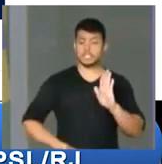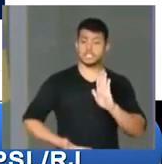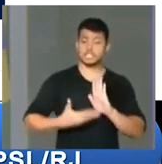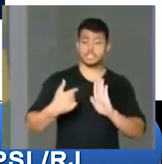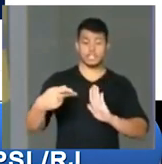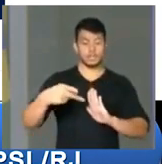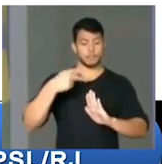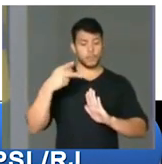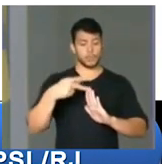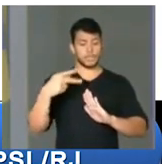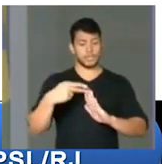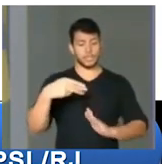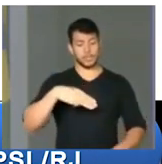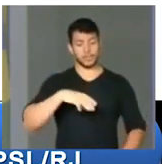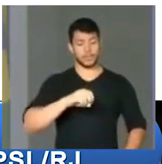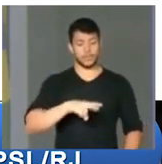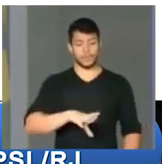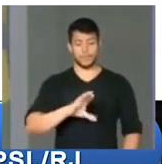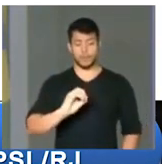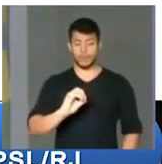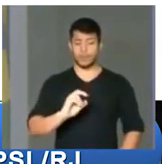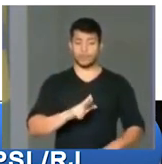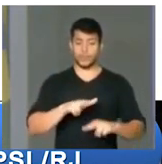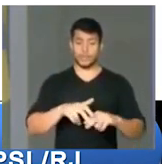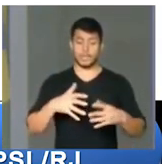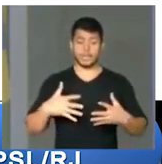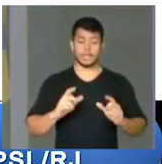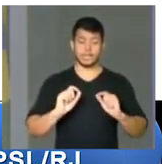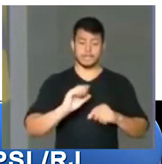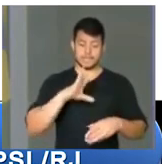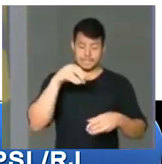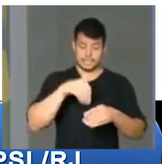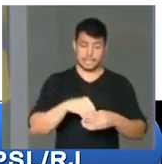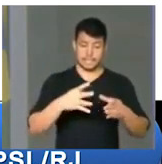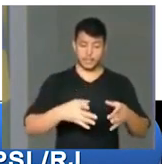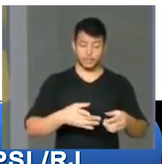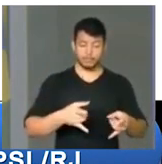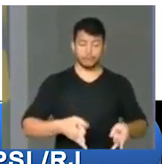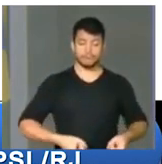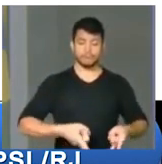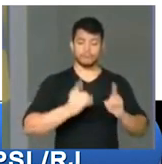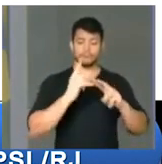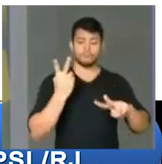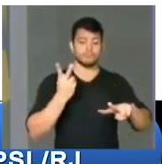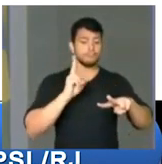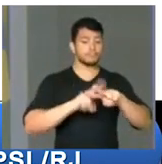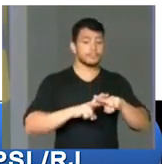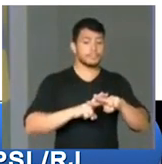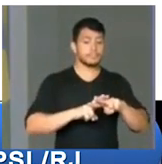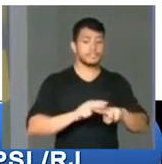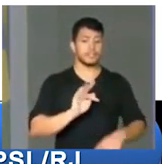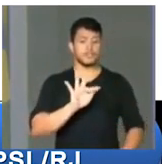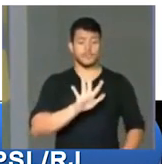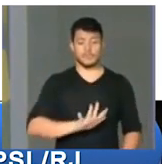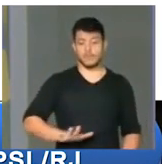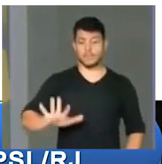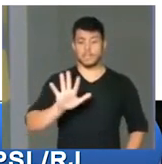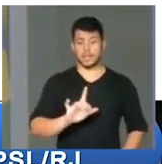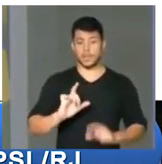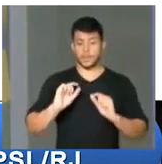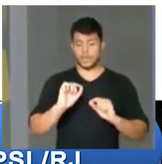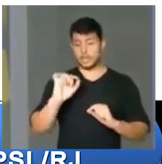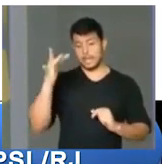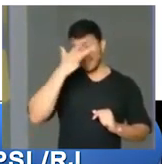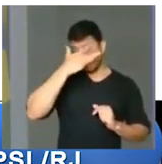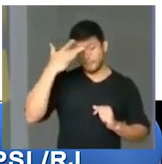que impede que em presídios federais criminosos tenham acesso a visitas íntimas, porque a gente sabe o